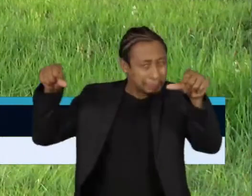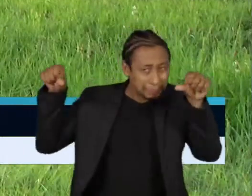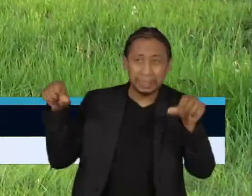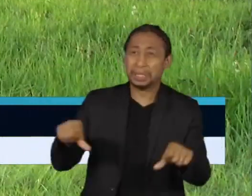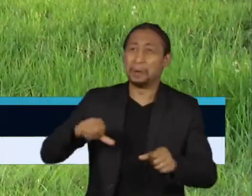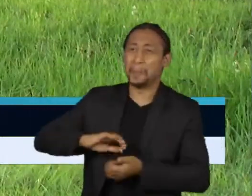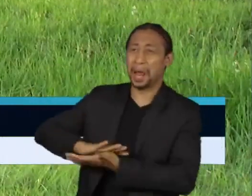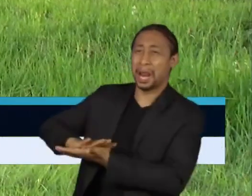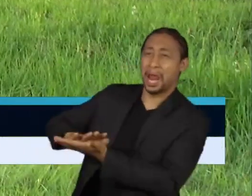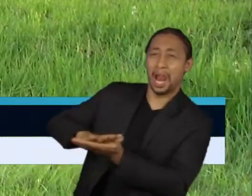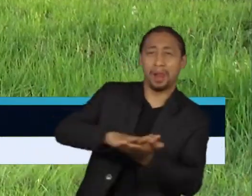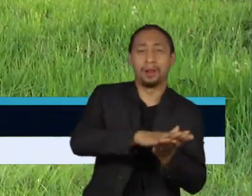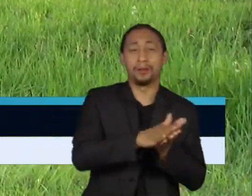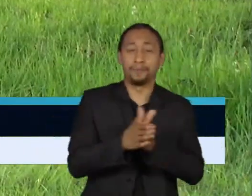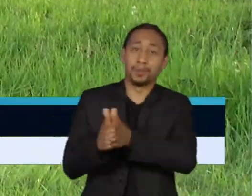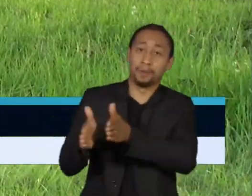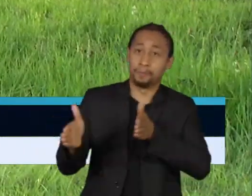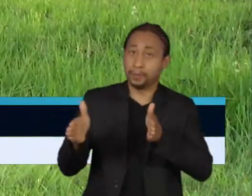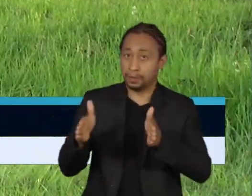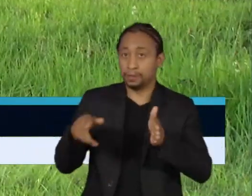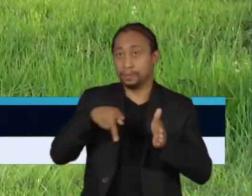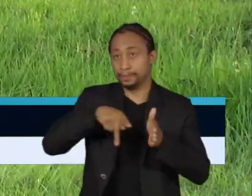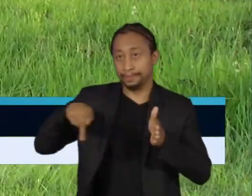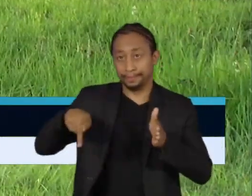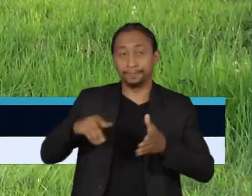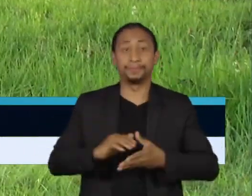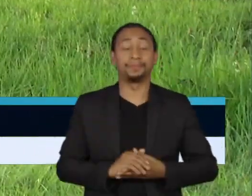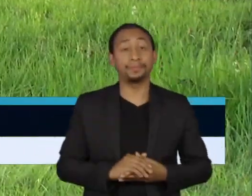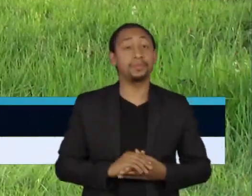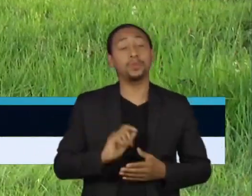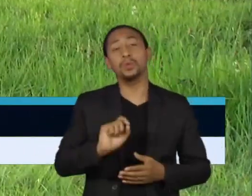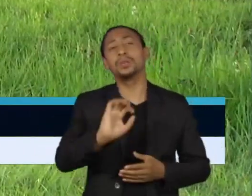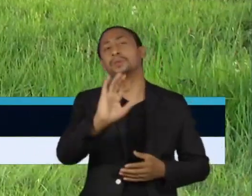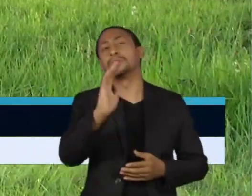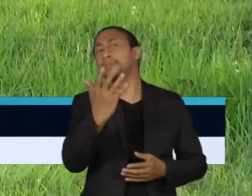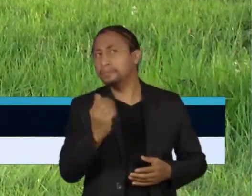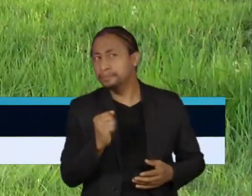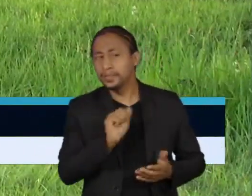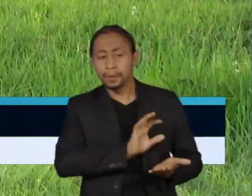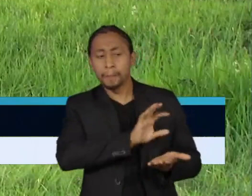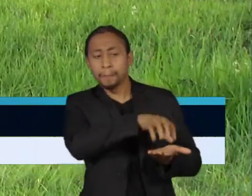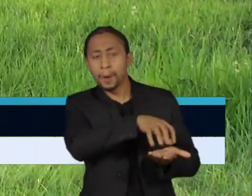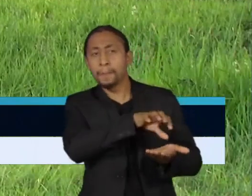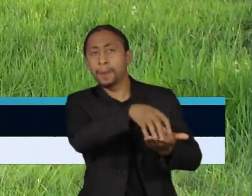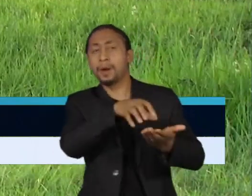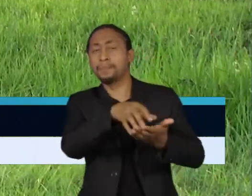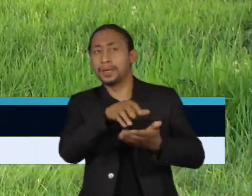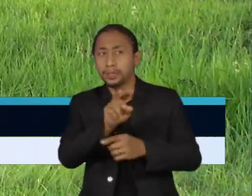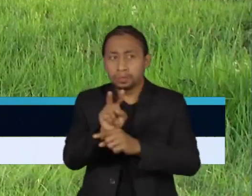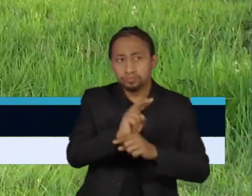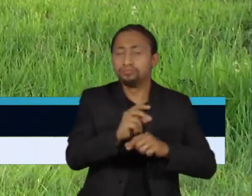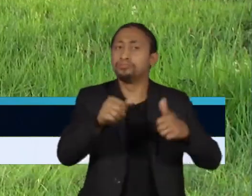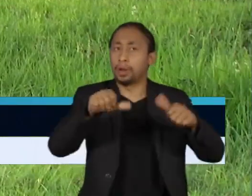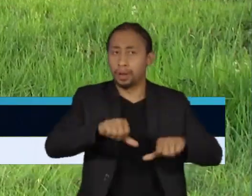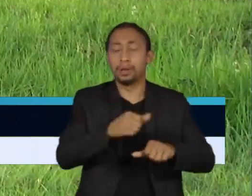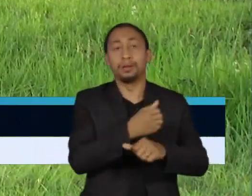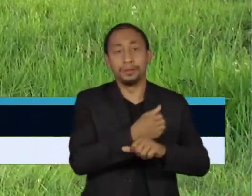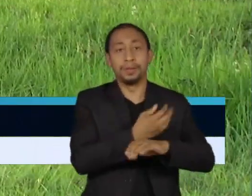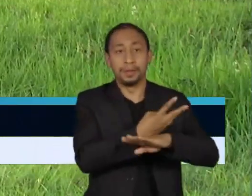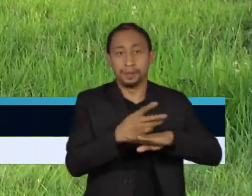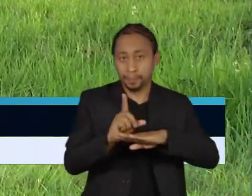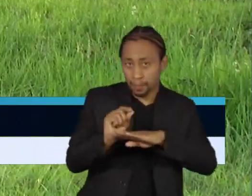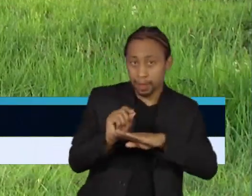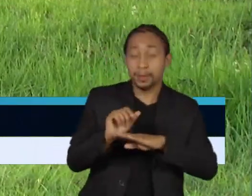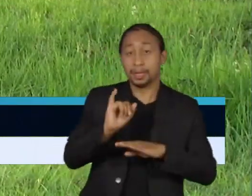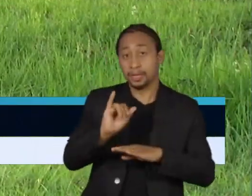da explicação para essa devastação está no enfraquecimento dos órgãos de fiscalização, como o IBAMA, o ICMBio e a própria